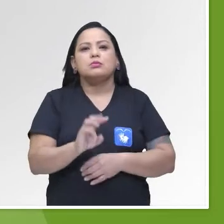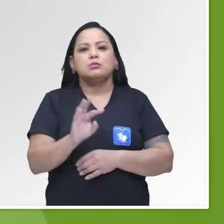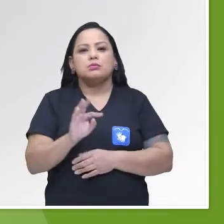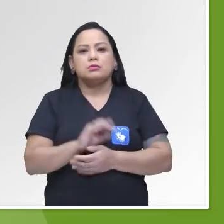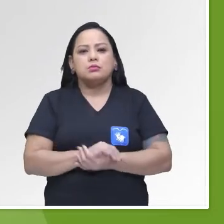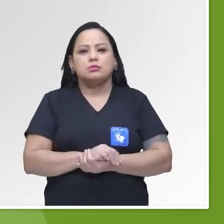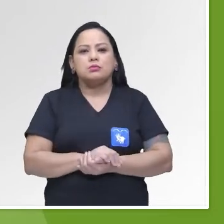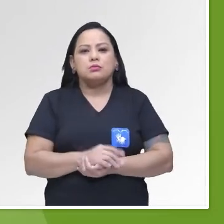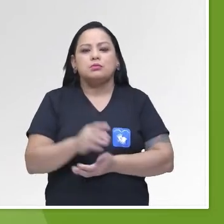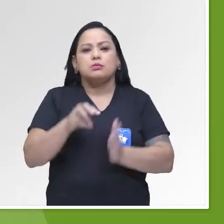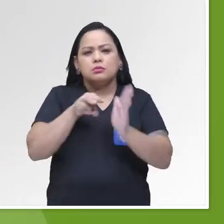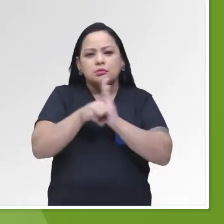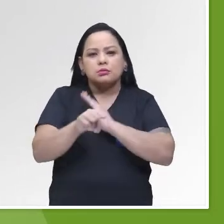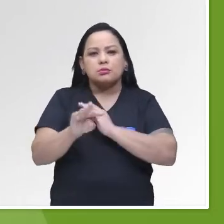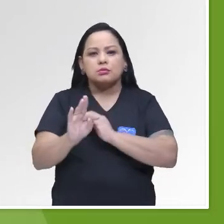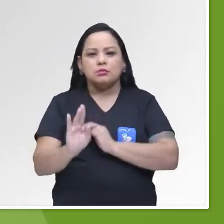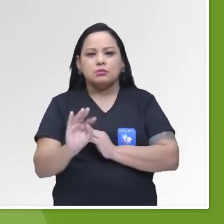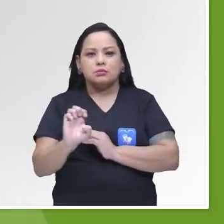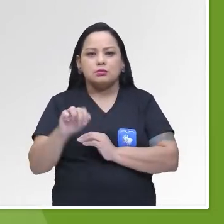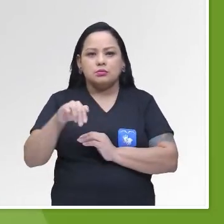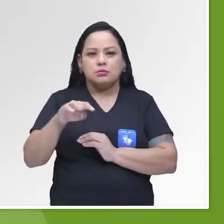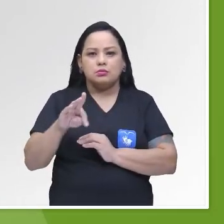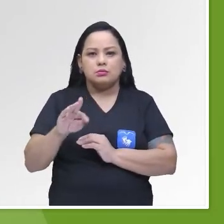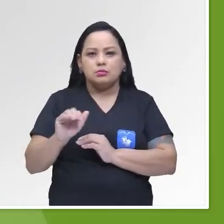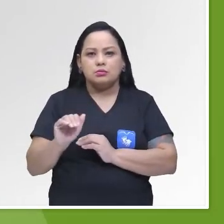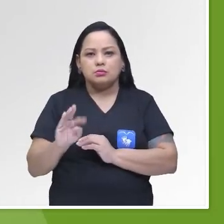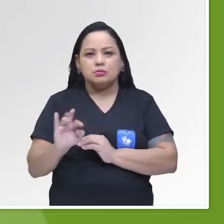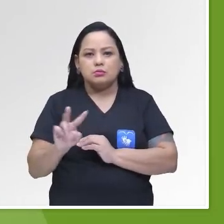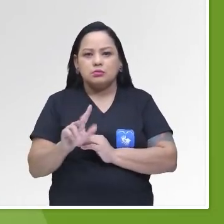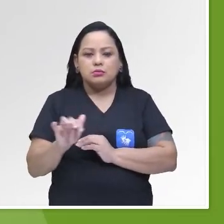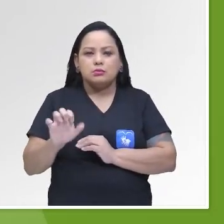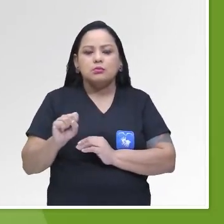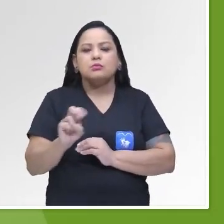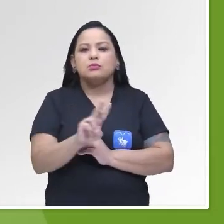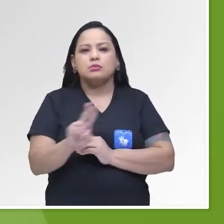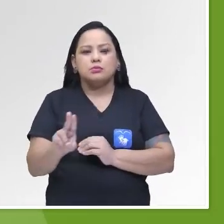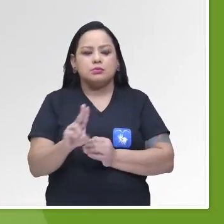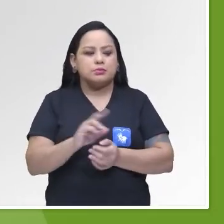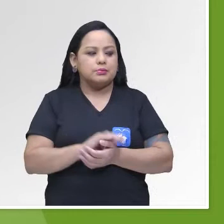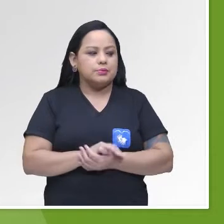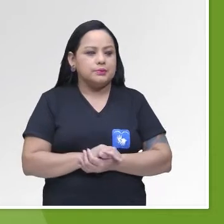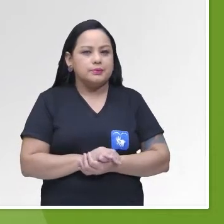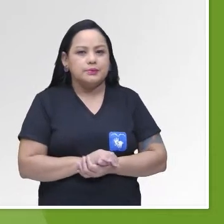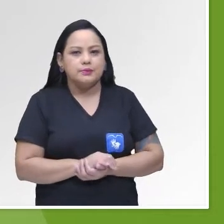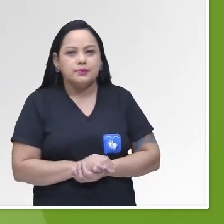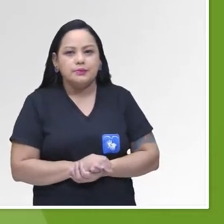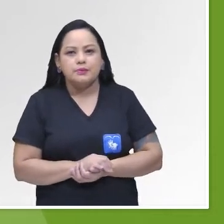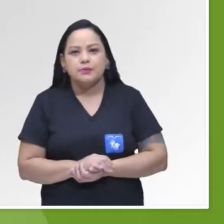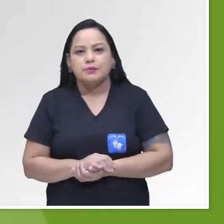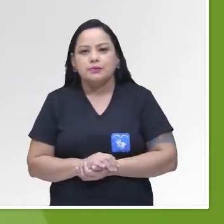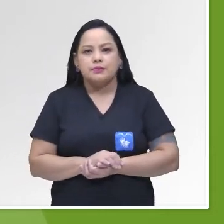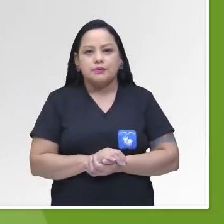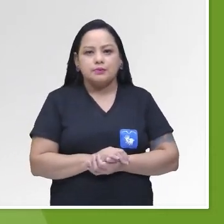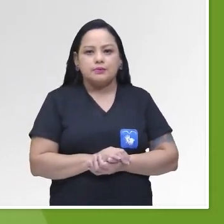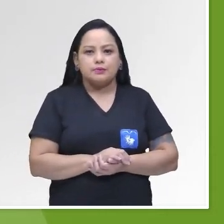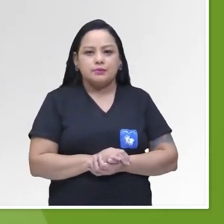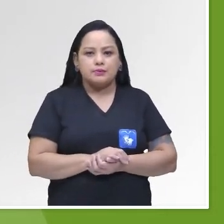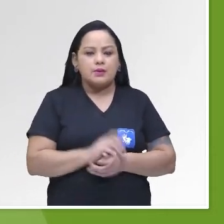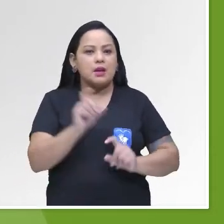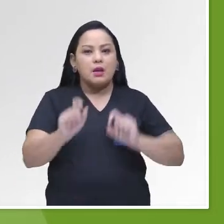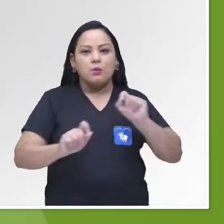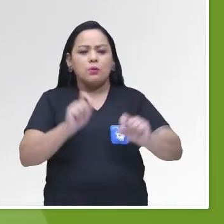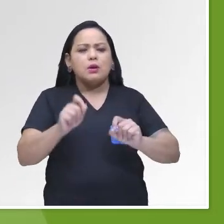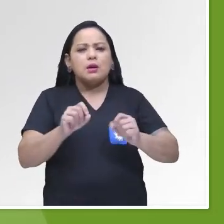das tentativas. A gente vai usar esse método chamado método das tentativas. O que